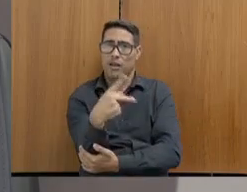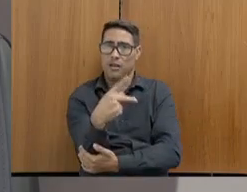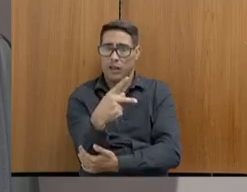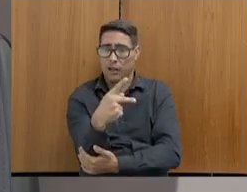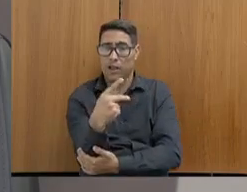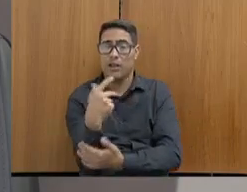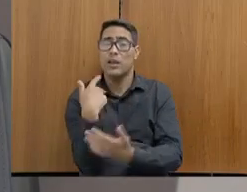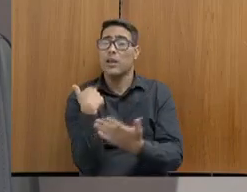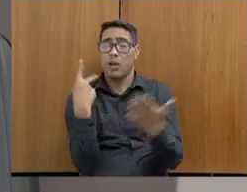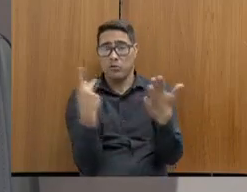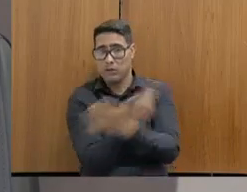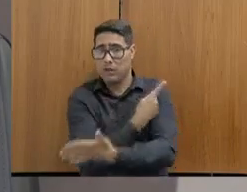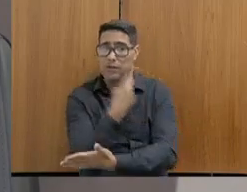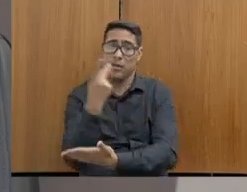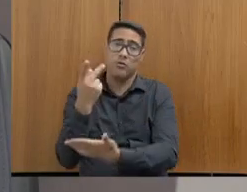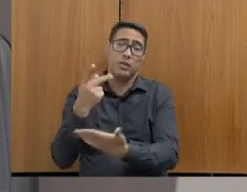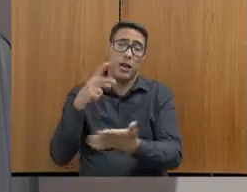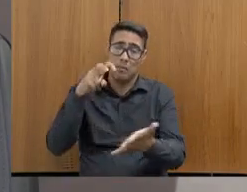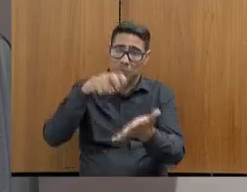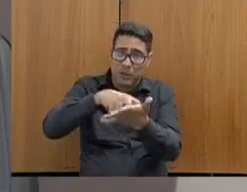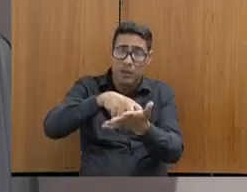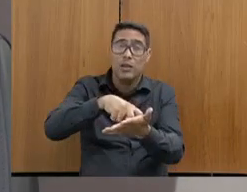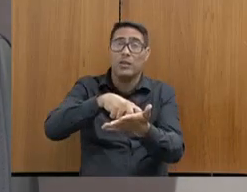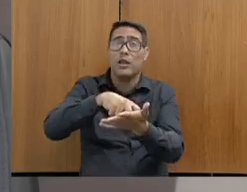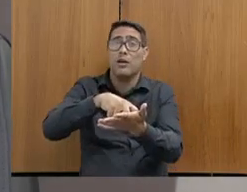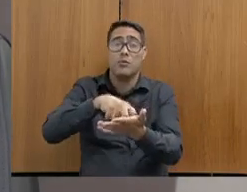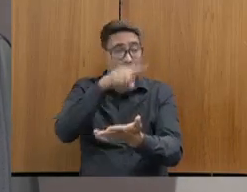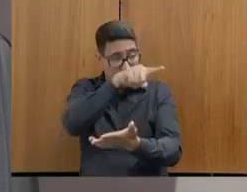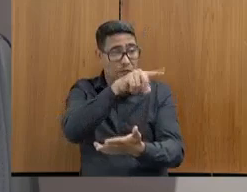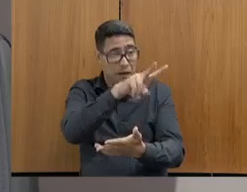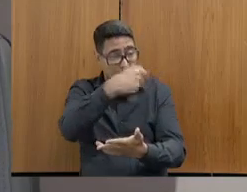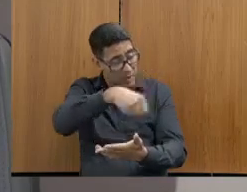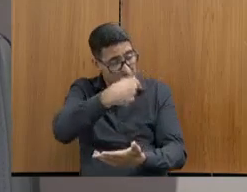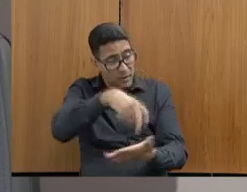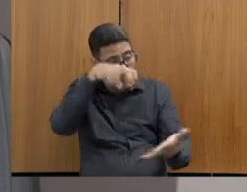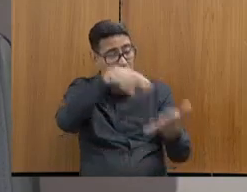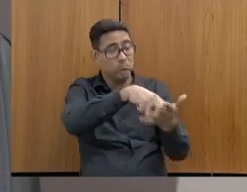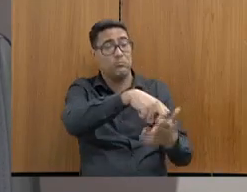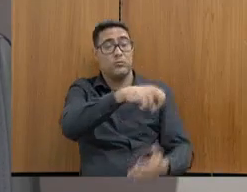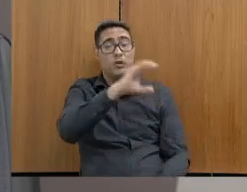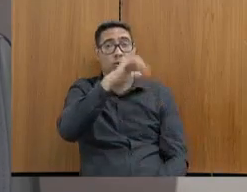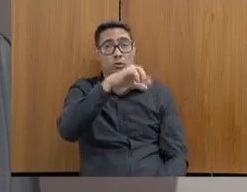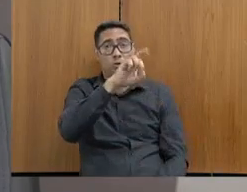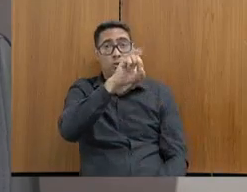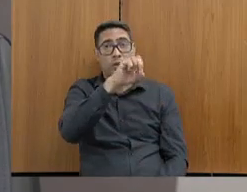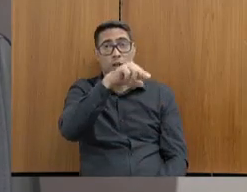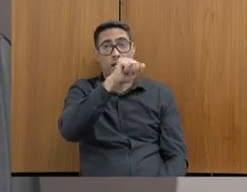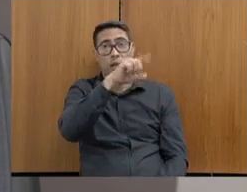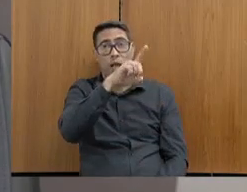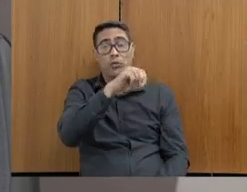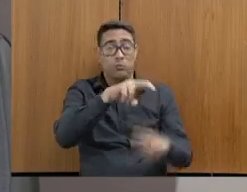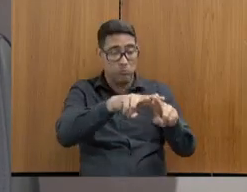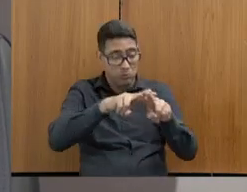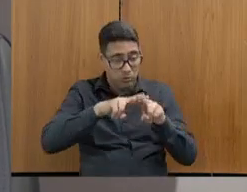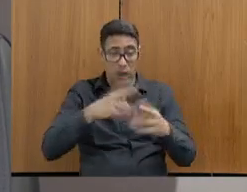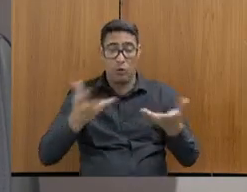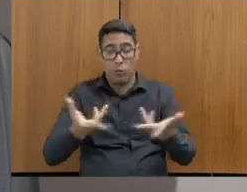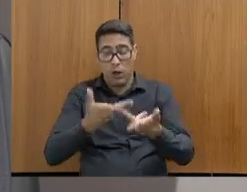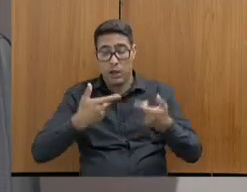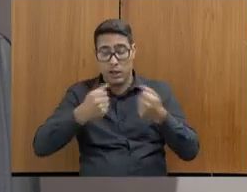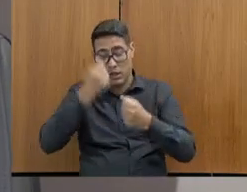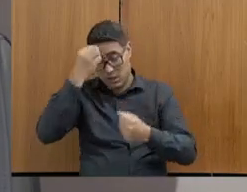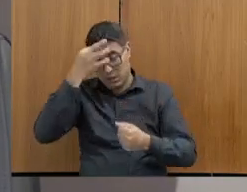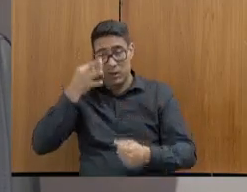da infração penal é que haja sua efetiva condenação e por isso né a qualidade da prova ela é uma preocupação